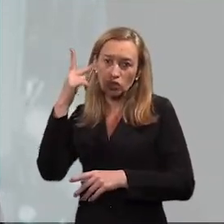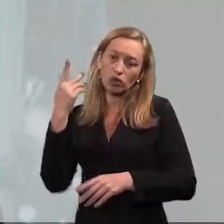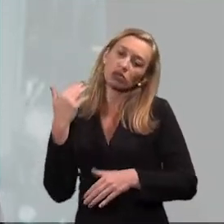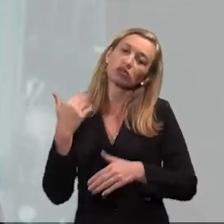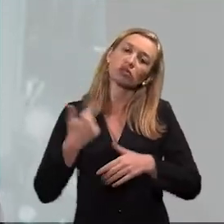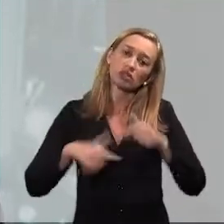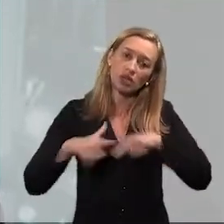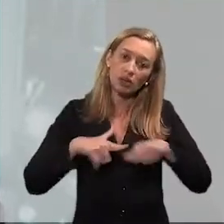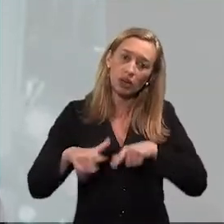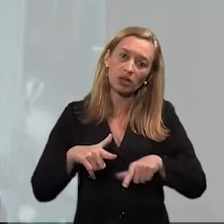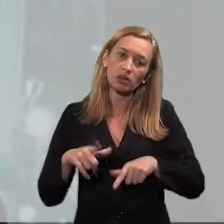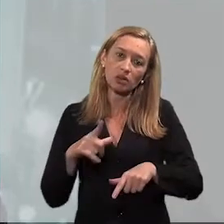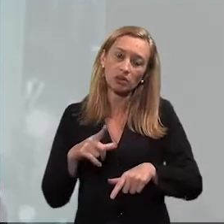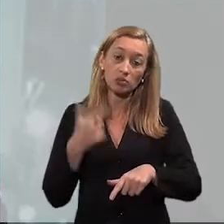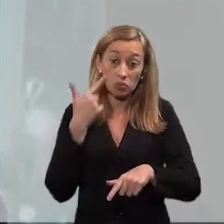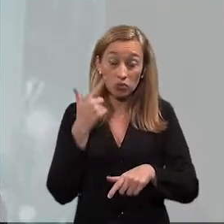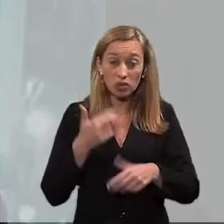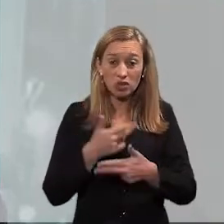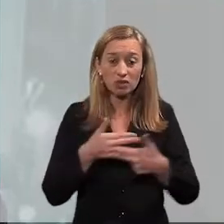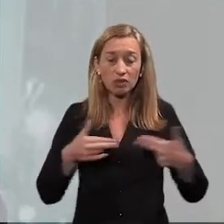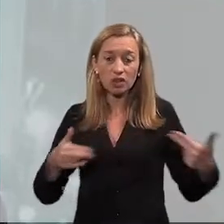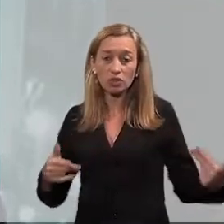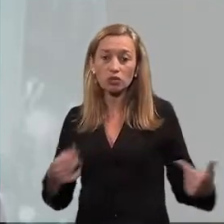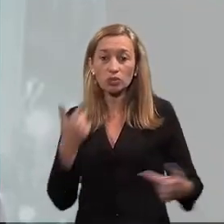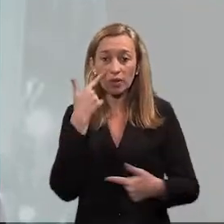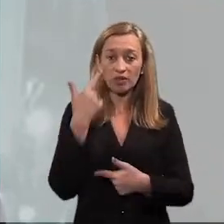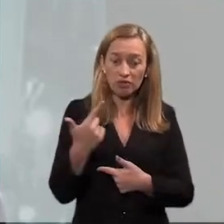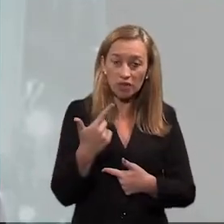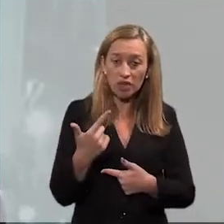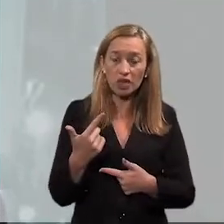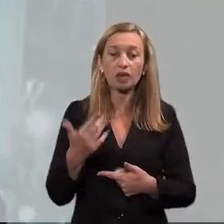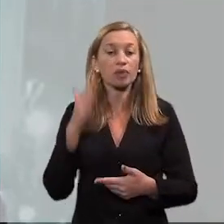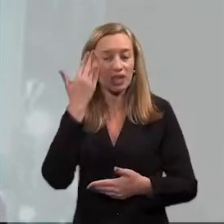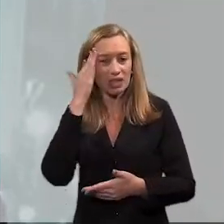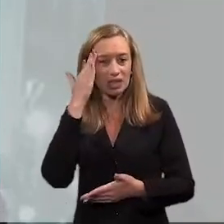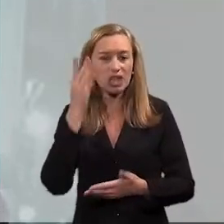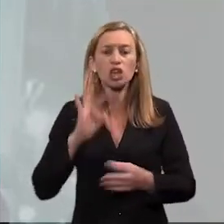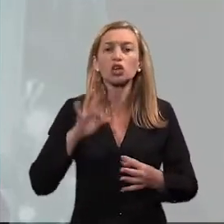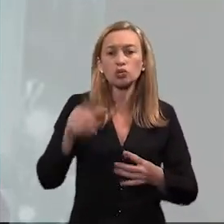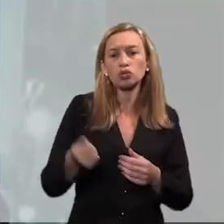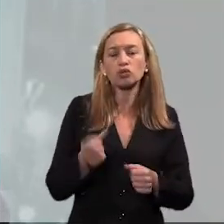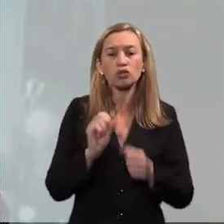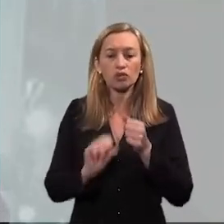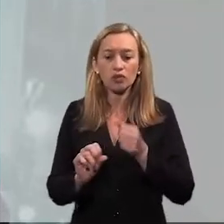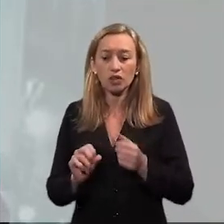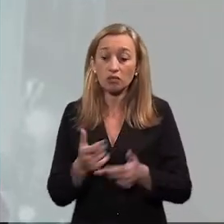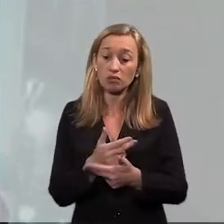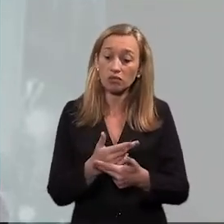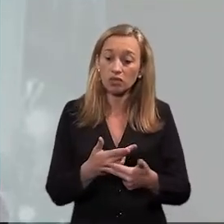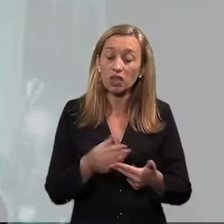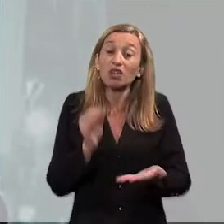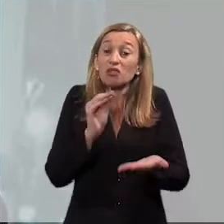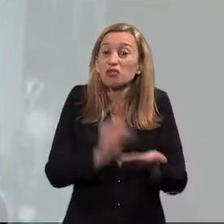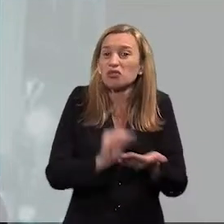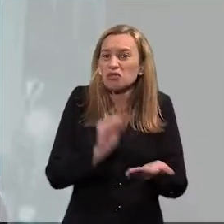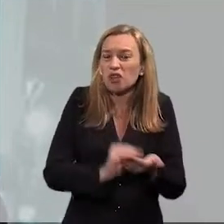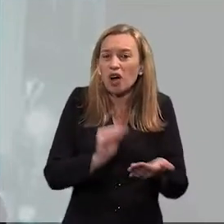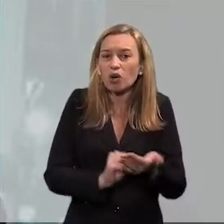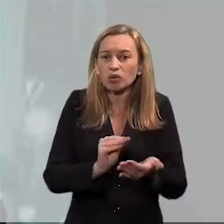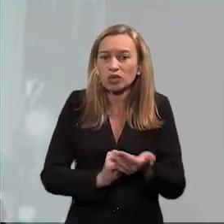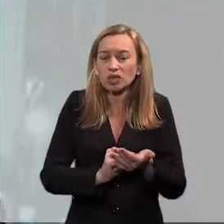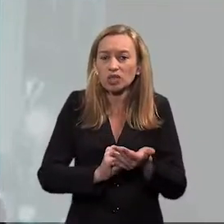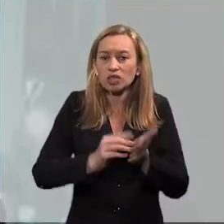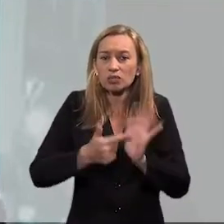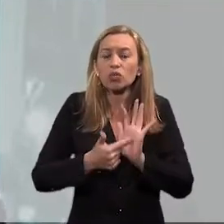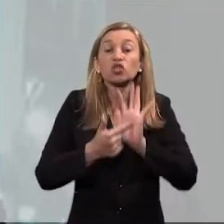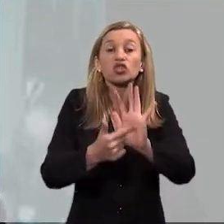histórico de trabalho, a gente tem muito a contribuir, há muito a esclarecer. Tudo que foi feito, muitas das vezes, foi feito por falta